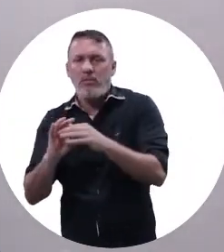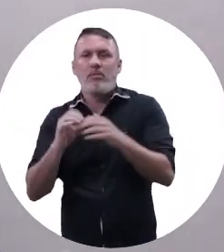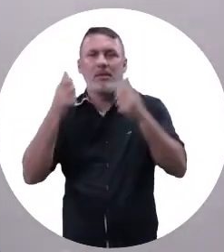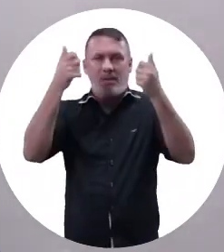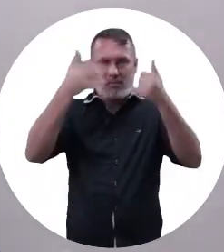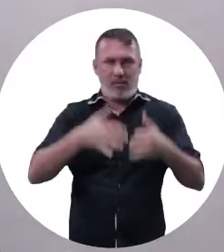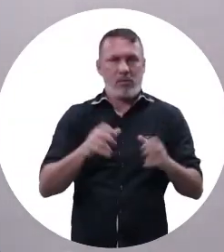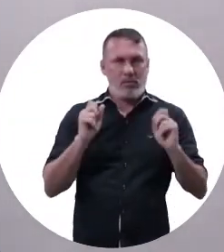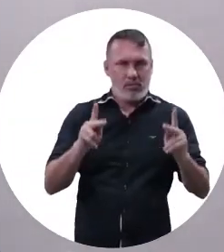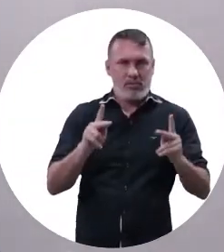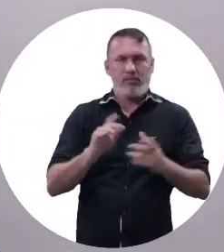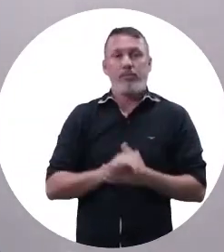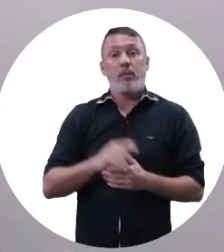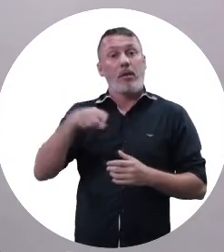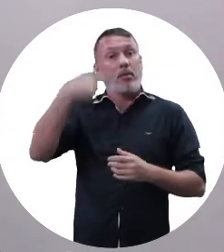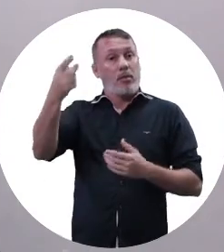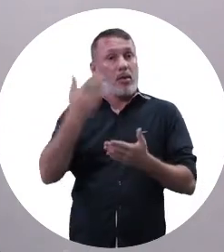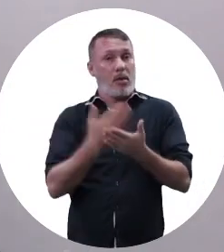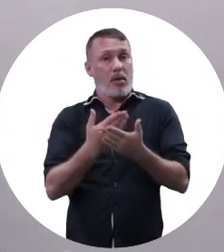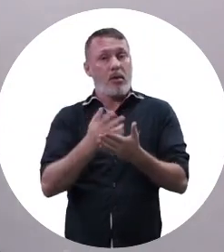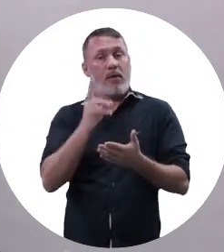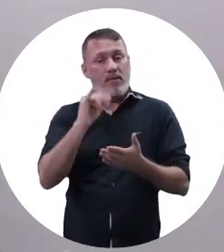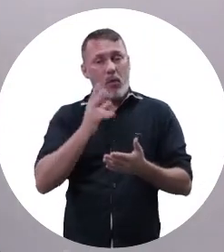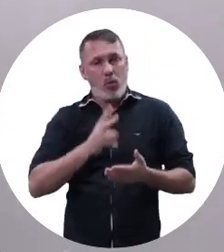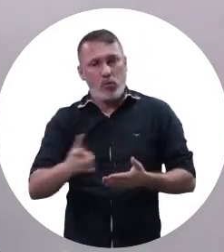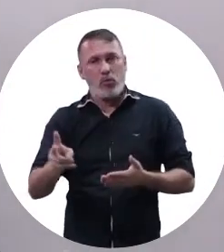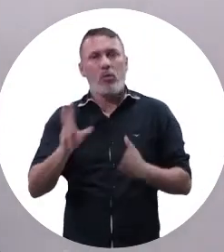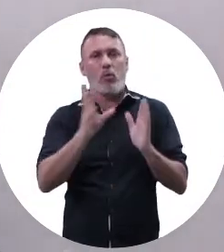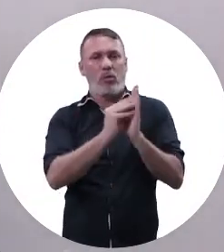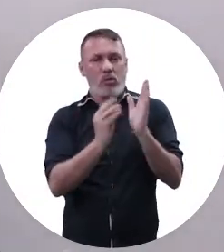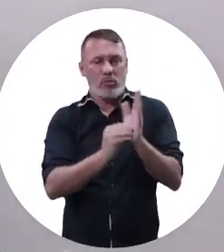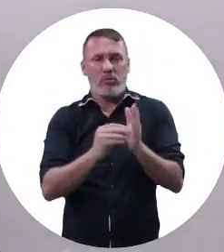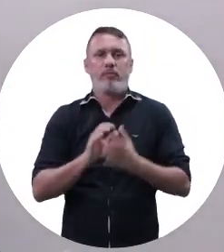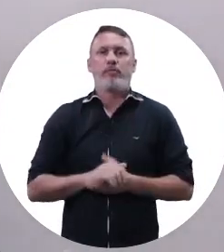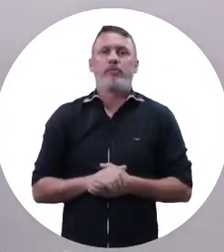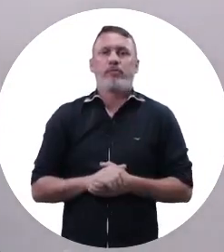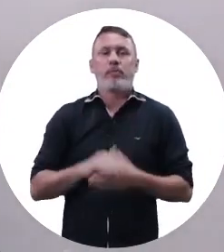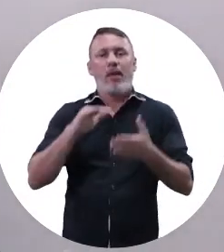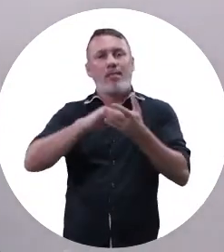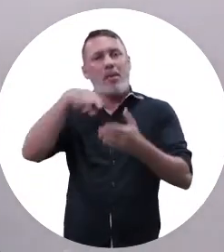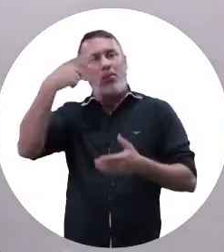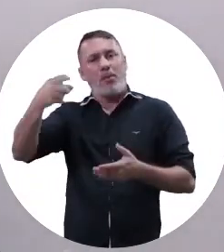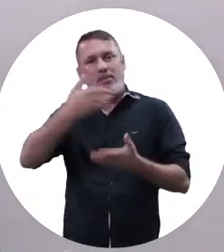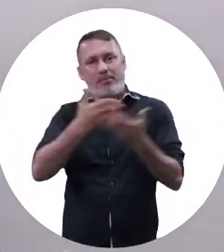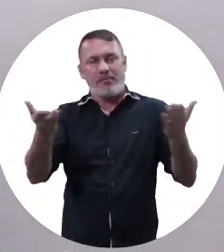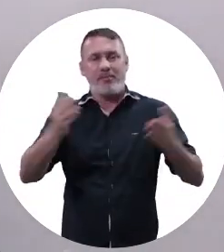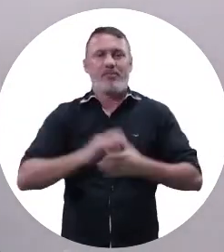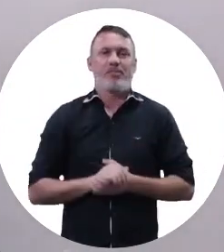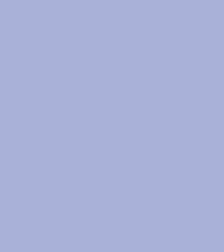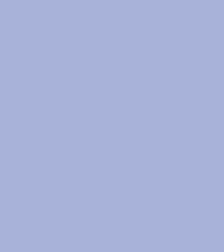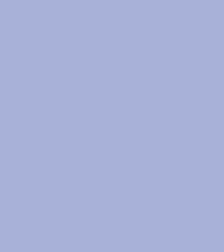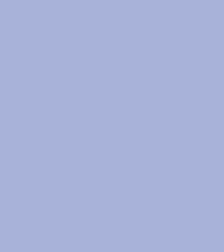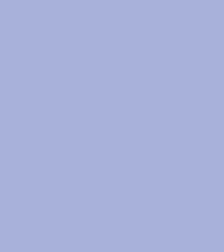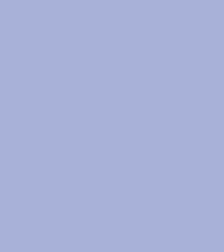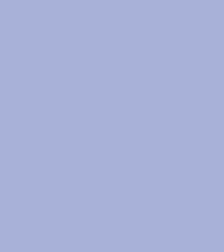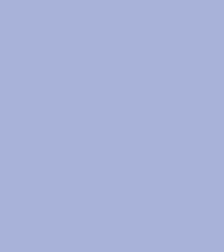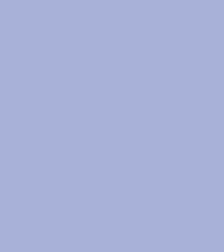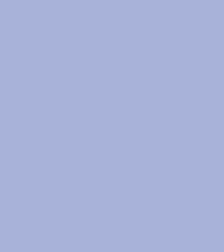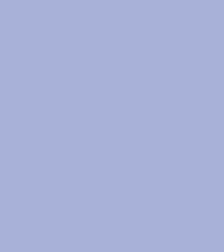dos elementos químicos da tabela periódica. Próxima aula, a gente dá continuidade aos nossos conteúdos. Até a próxima, pessoal!